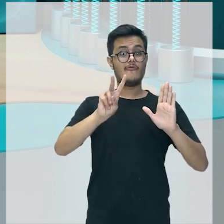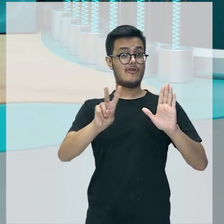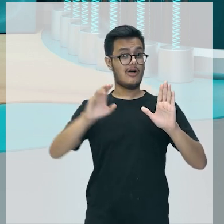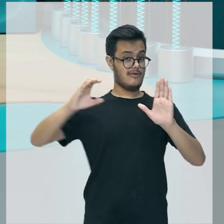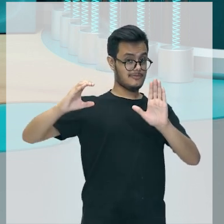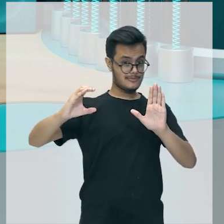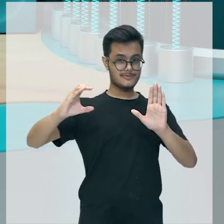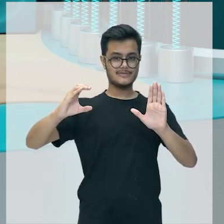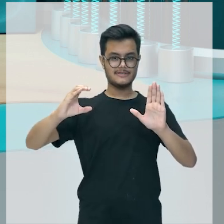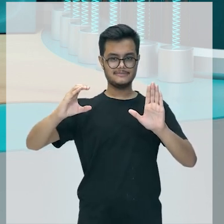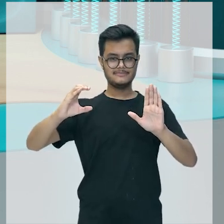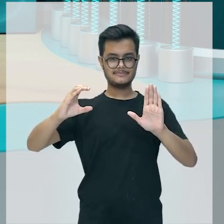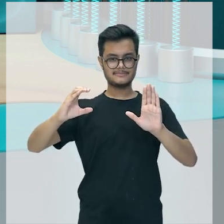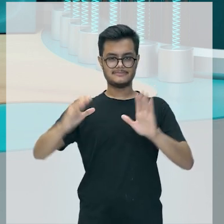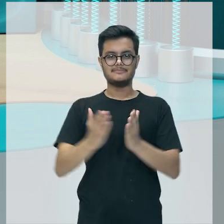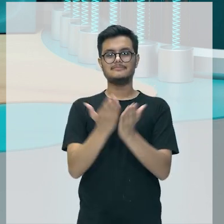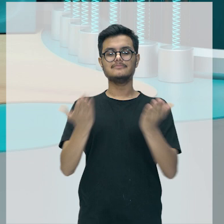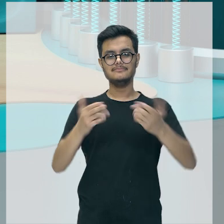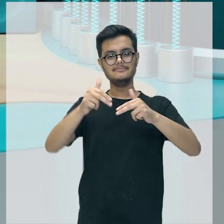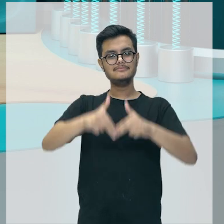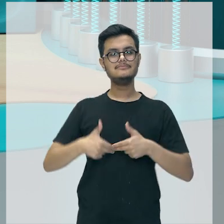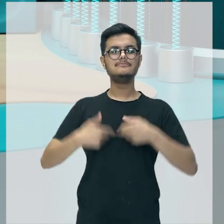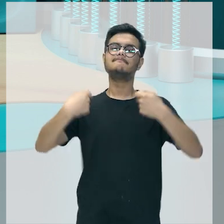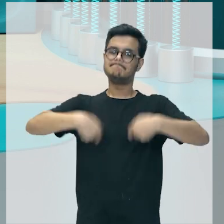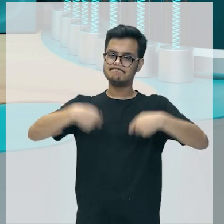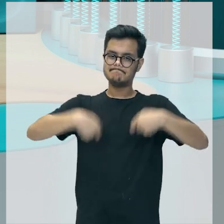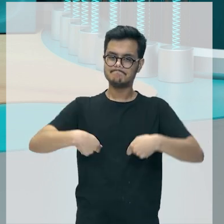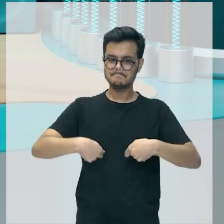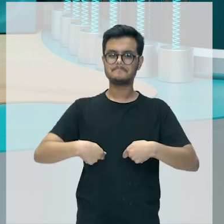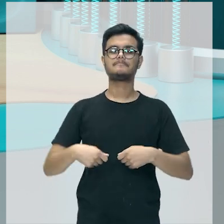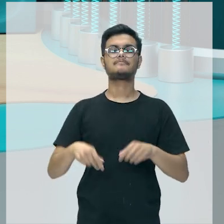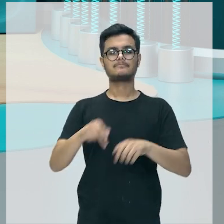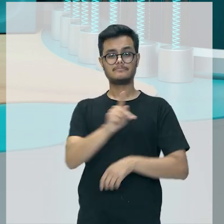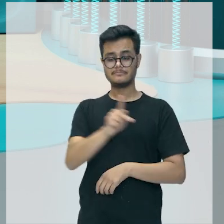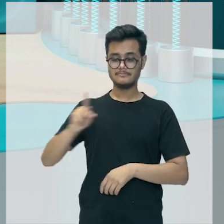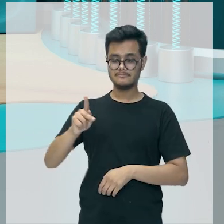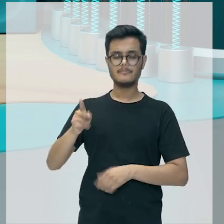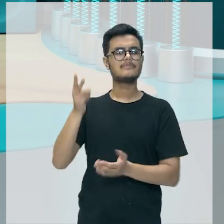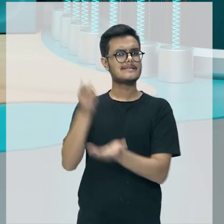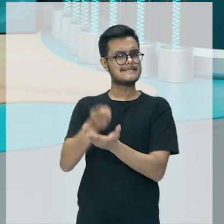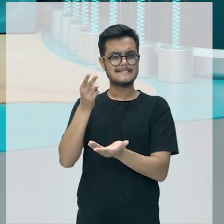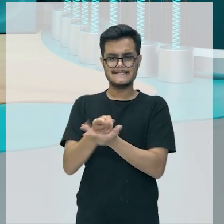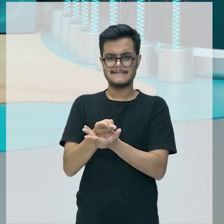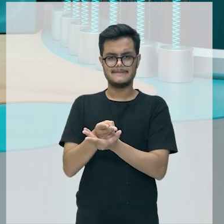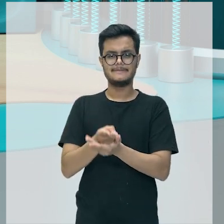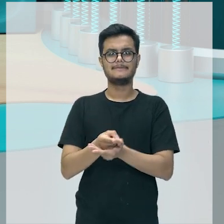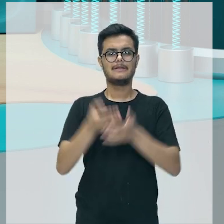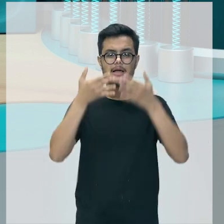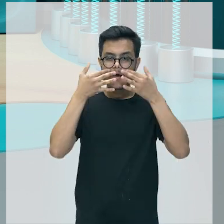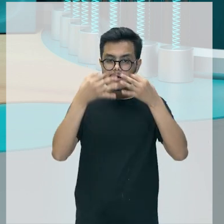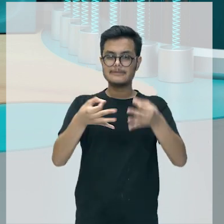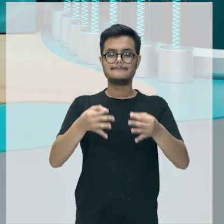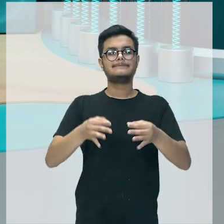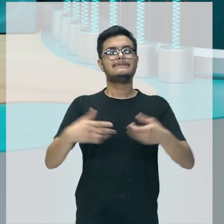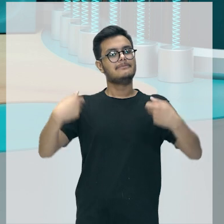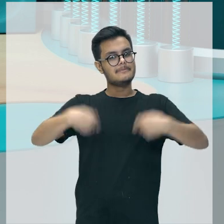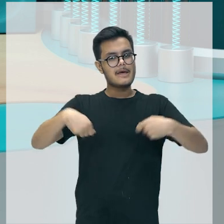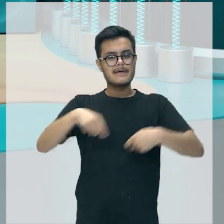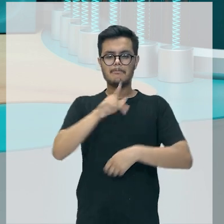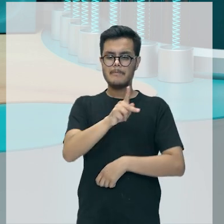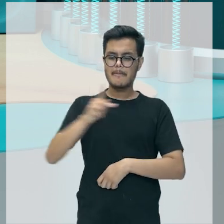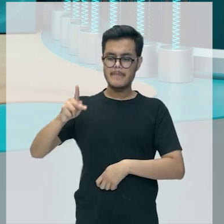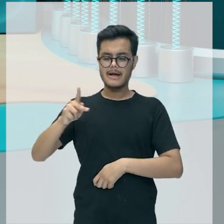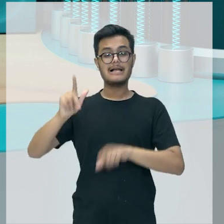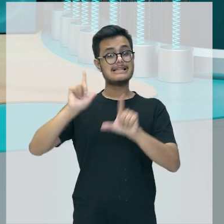uma vogal e uma consoante. Então, sempre tem uma vogal entre duas consoantes, tá bom? E aí que você vai duplicar a